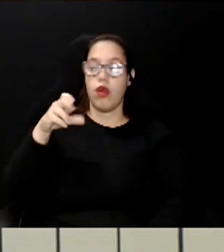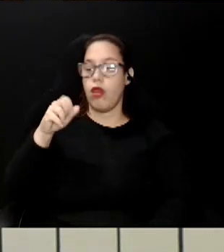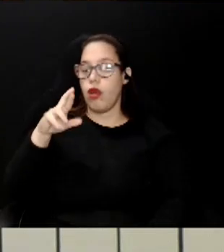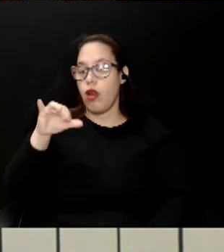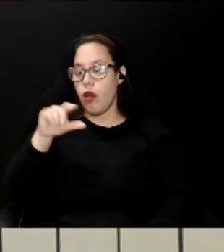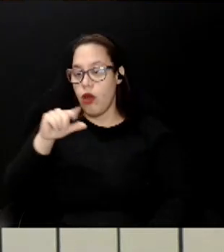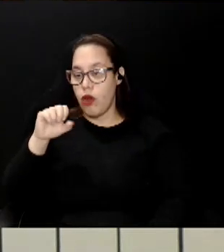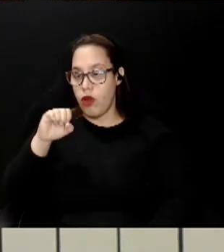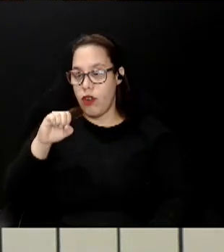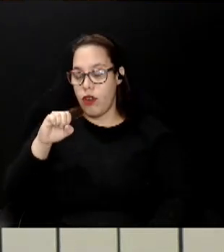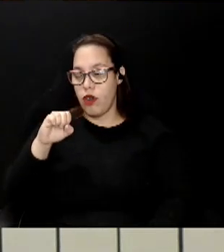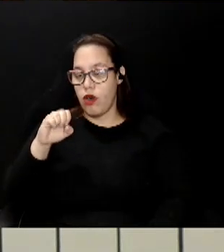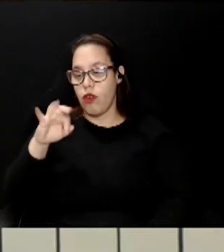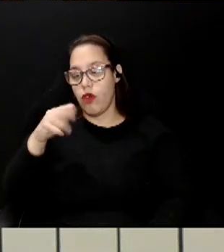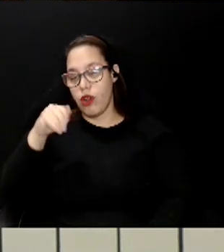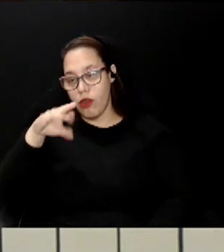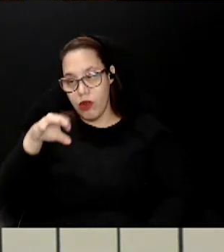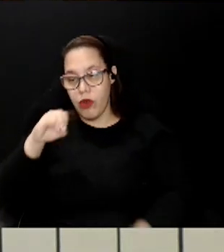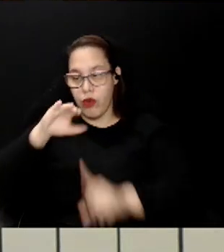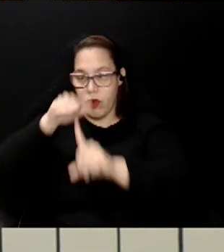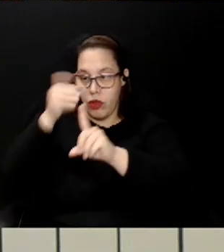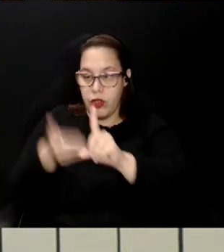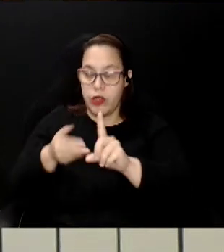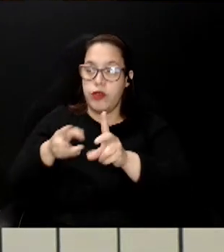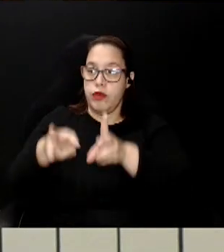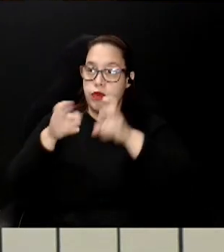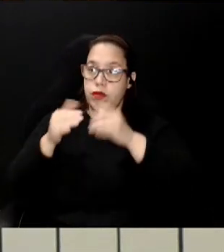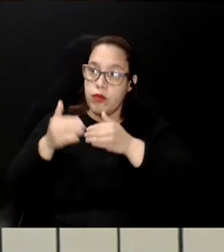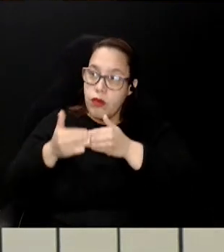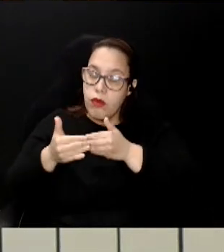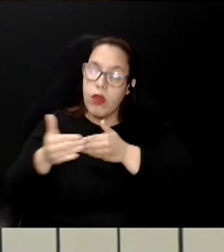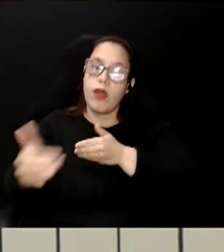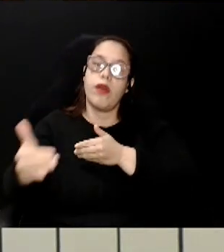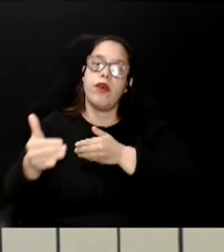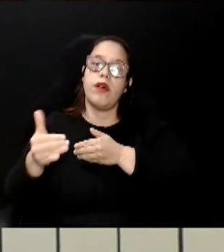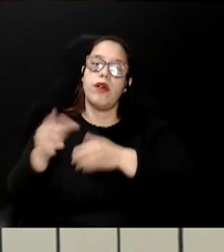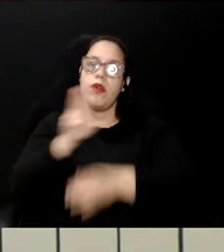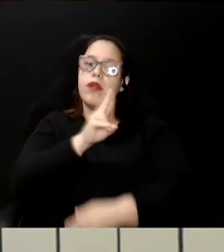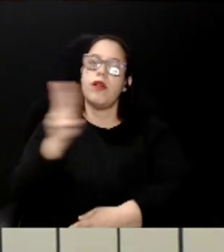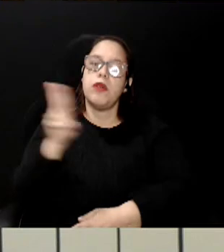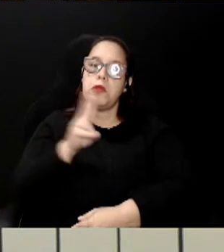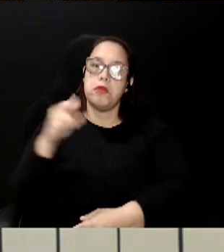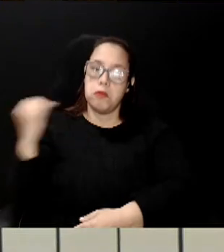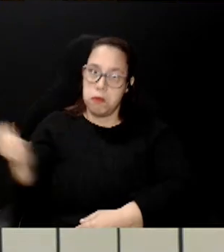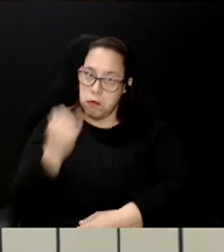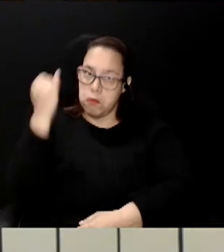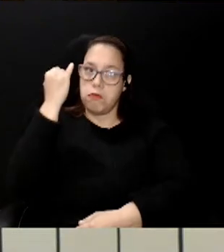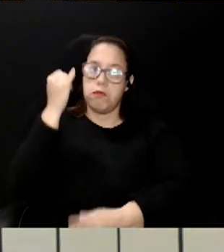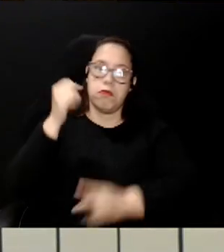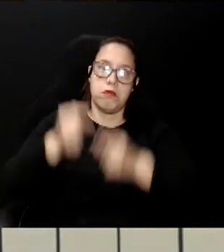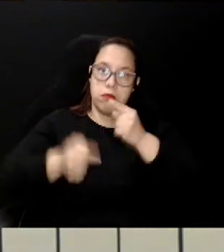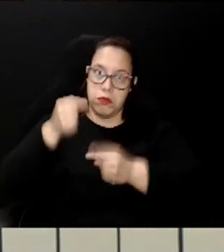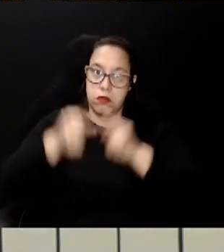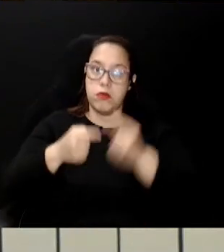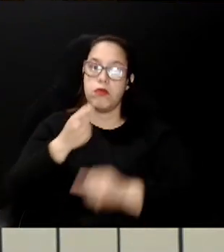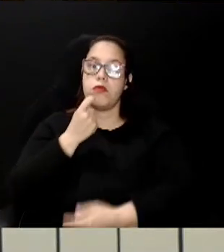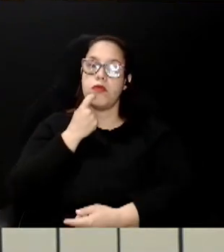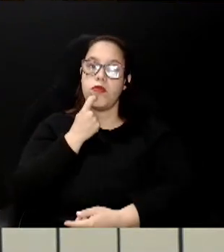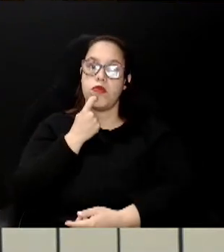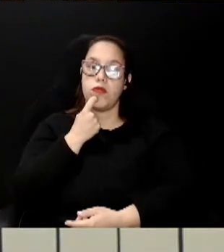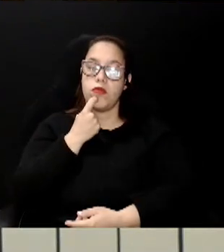Signorelli. A homenagem reconhece a trajetória de um dos nomes mais importantes da política campineira que presidiu